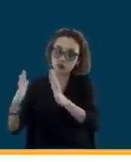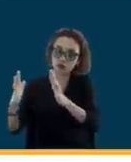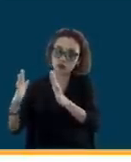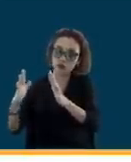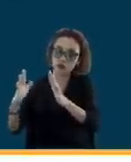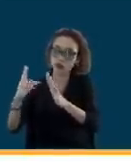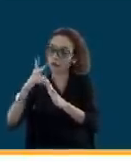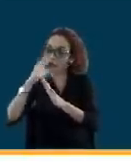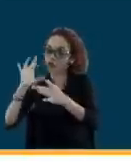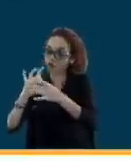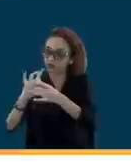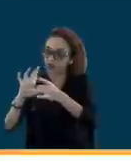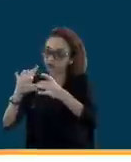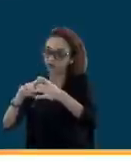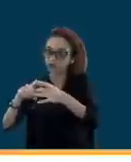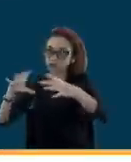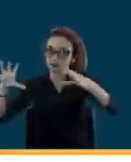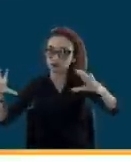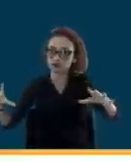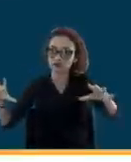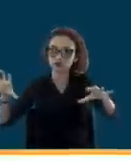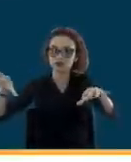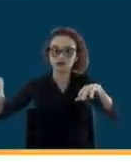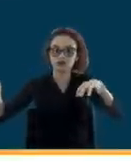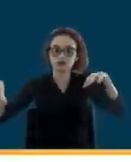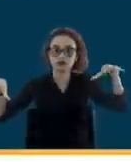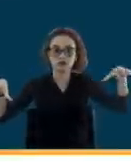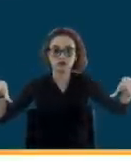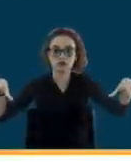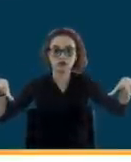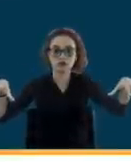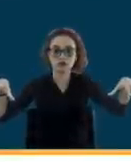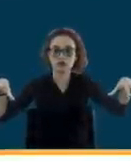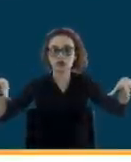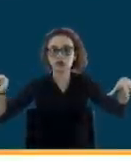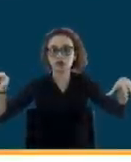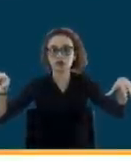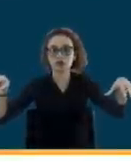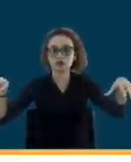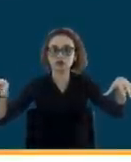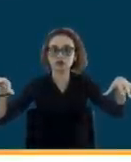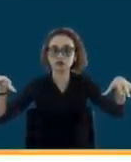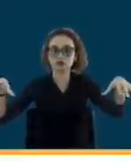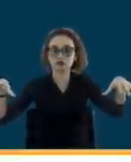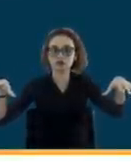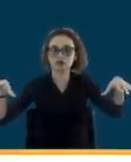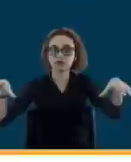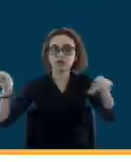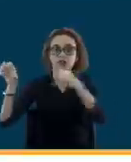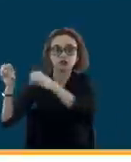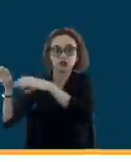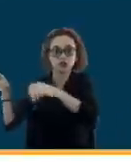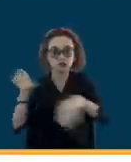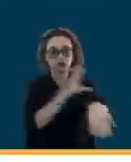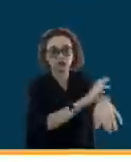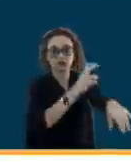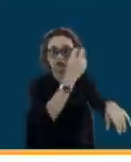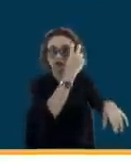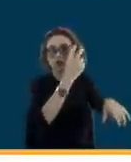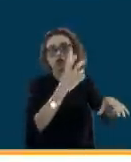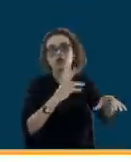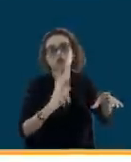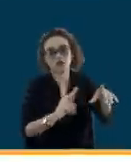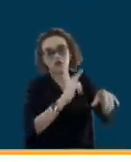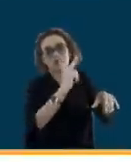destacou para que viesse a ser um ministério à parte, se valorizou mais ainda a